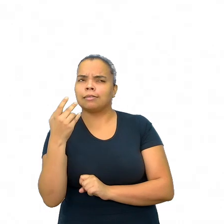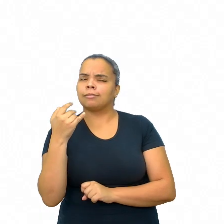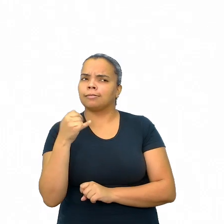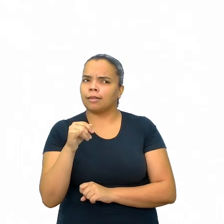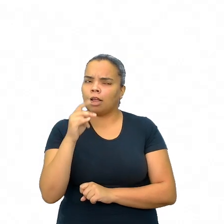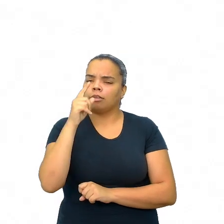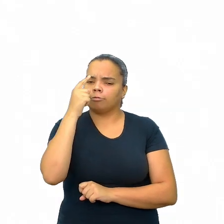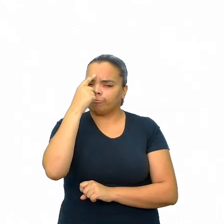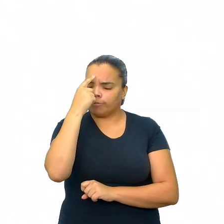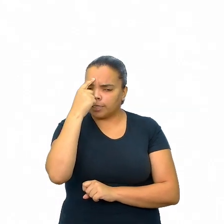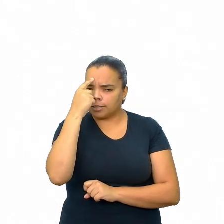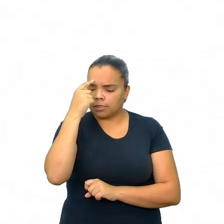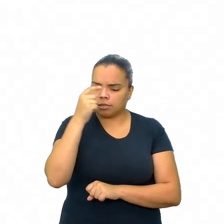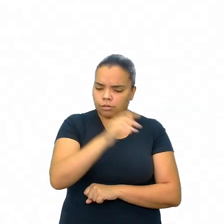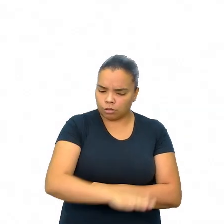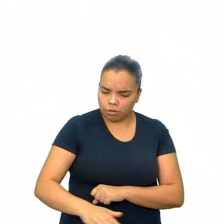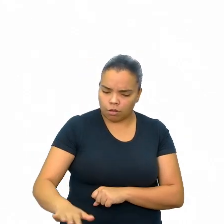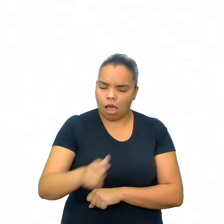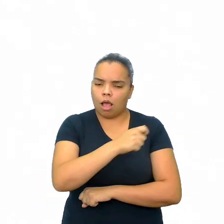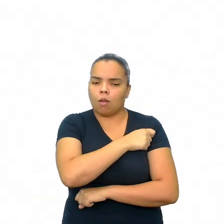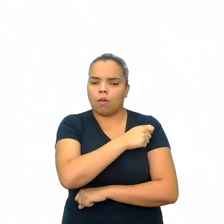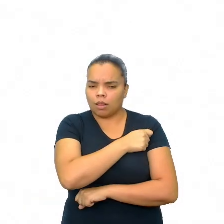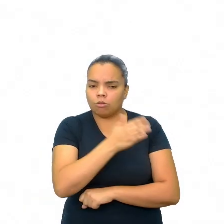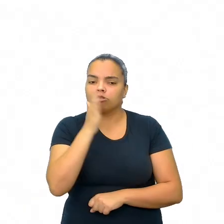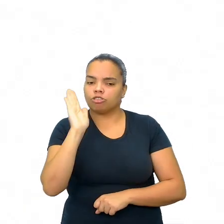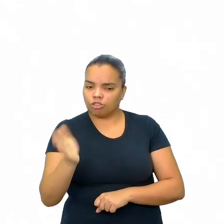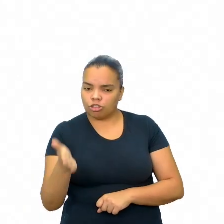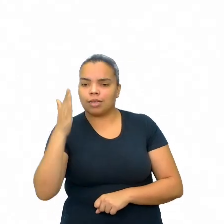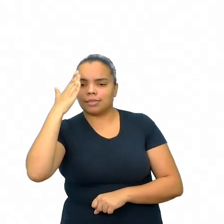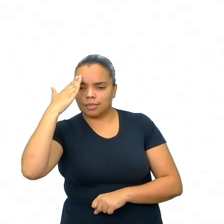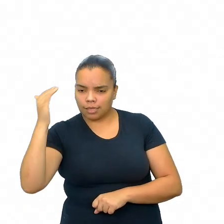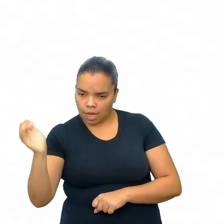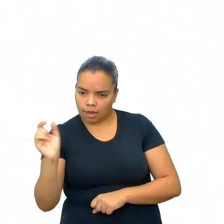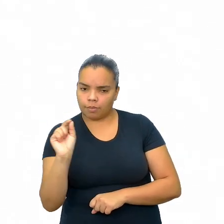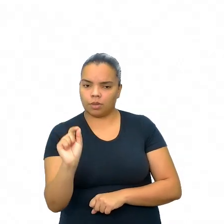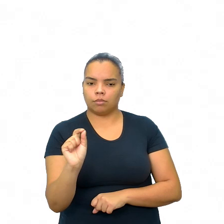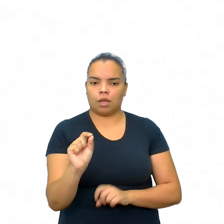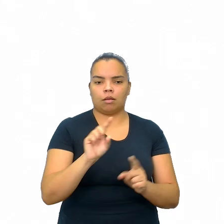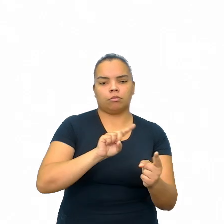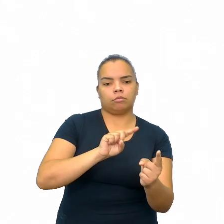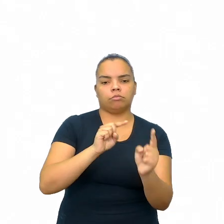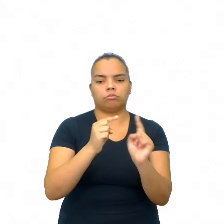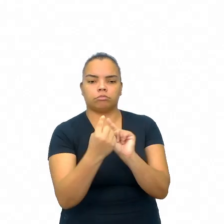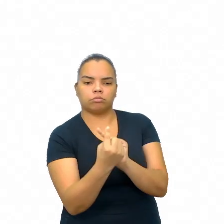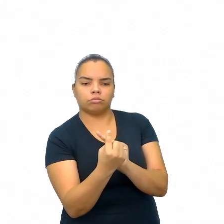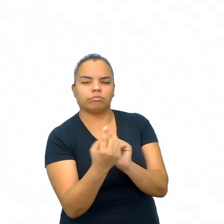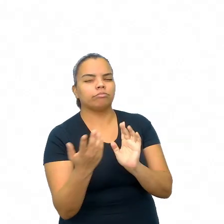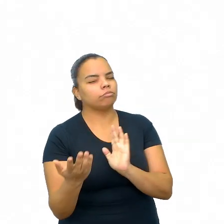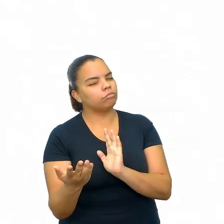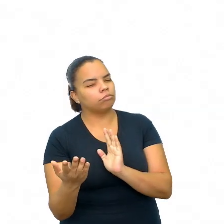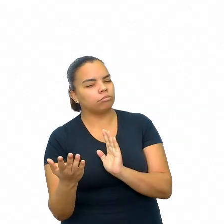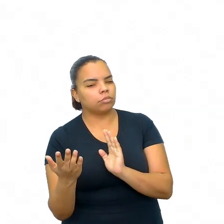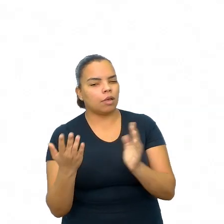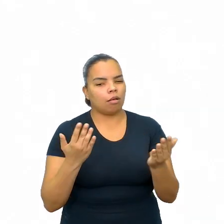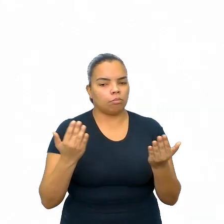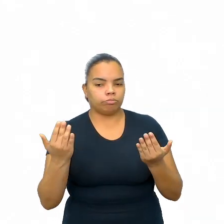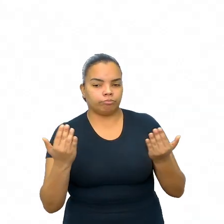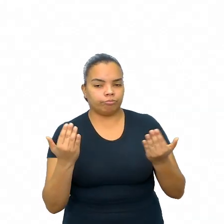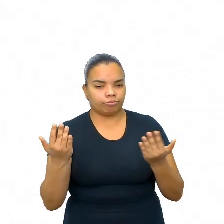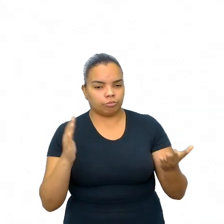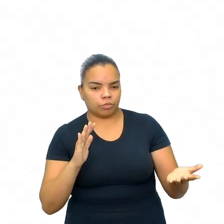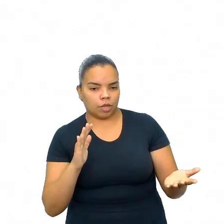2 está na unidade, ele vale 2, e quando 2 está na dezena, ele vale 20? Será que ele não colocaria